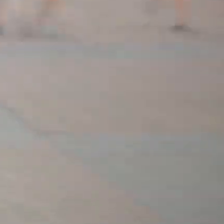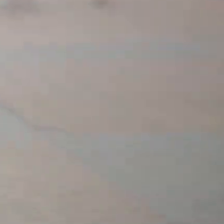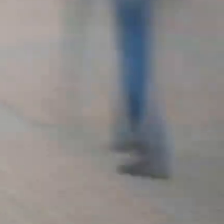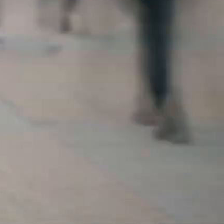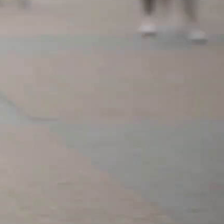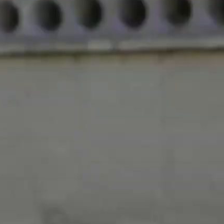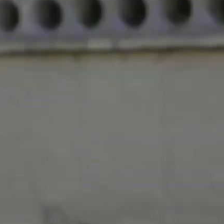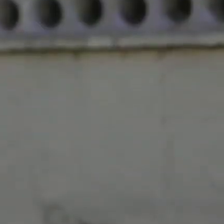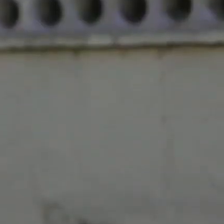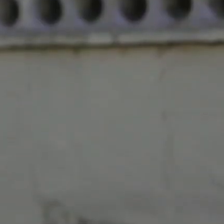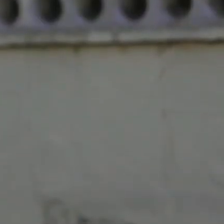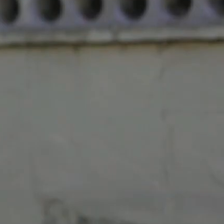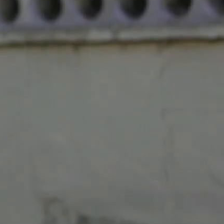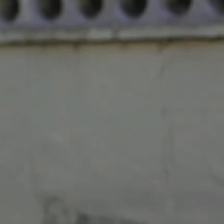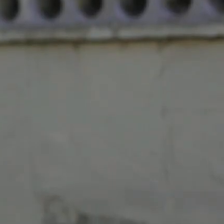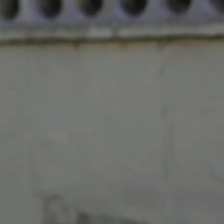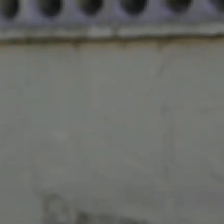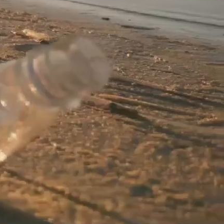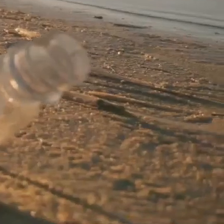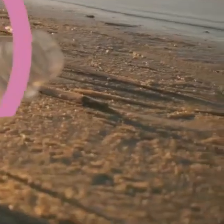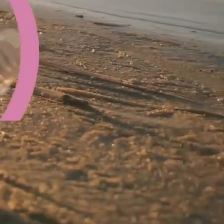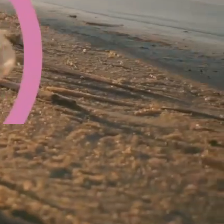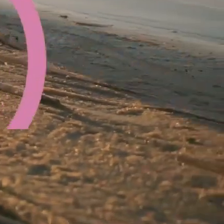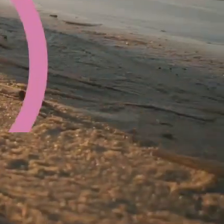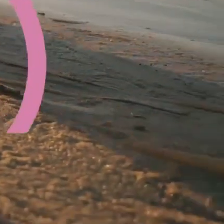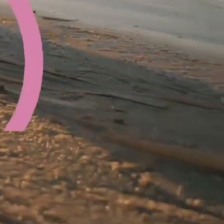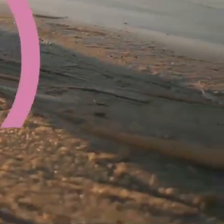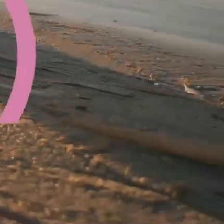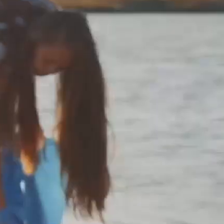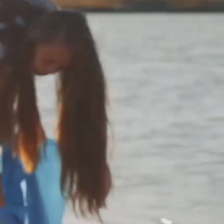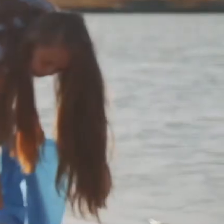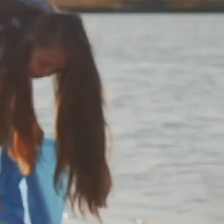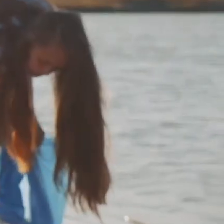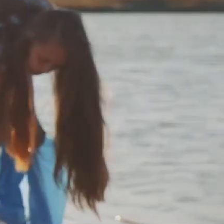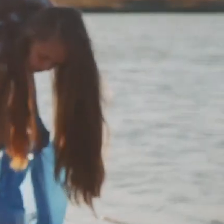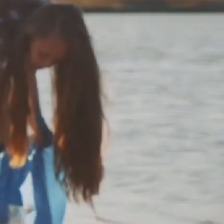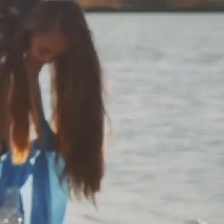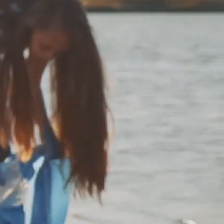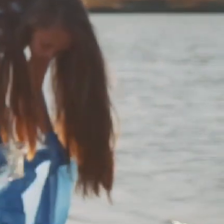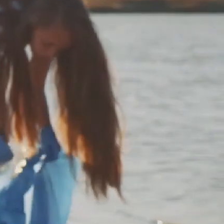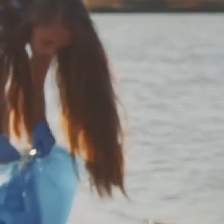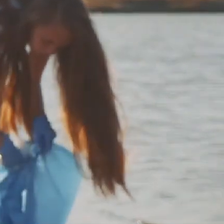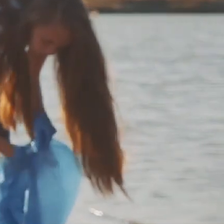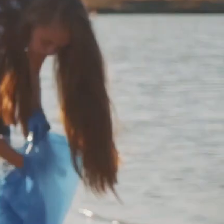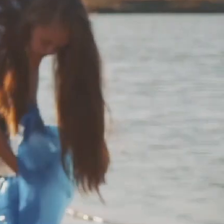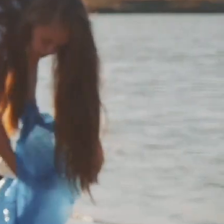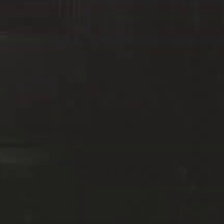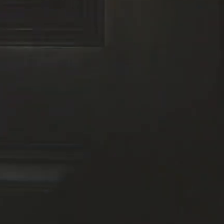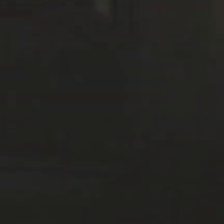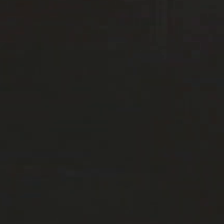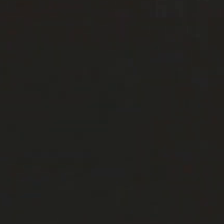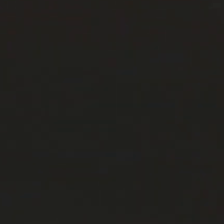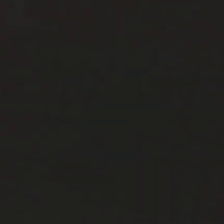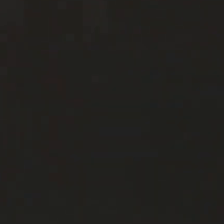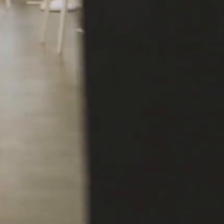pessoas. Mas queremos e podemos fazer mais. Queremos que o impacto social e ambiental esteja na base de quem toma decisões.